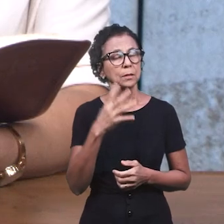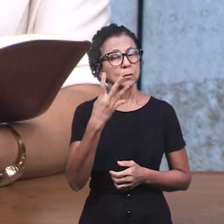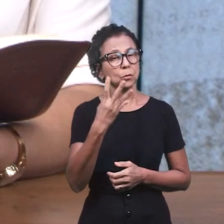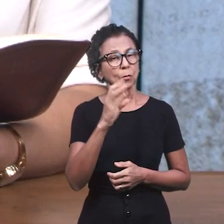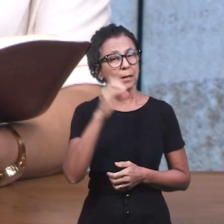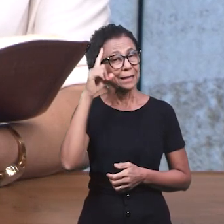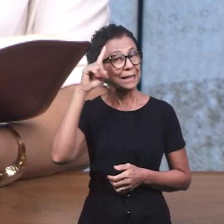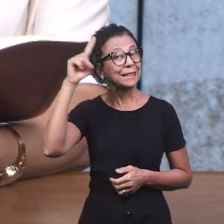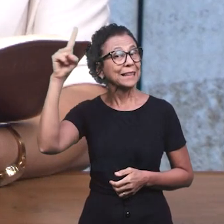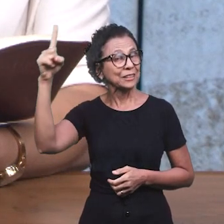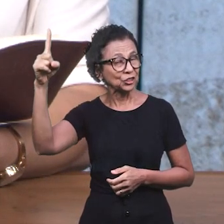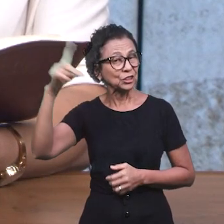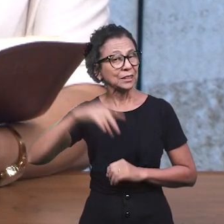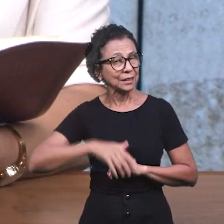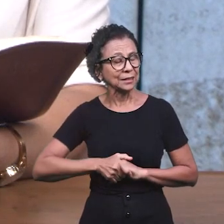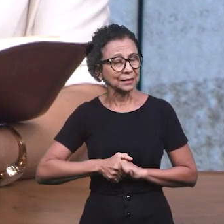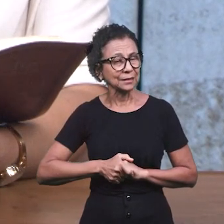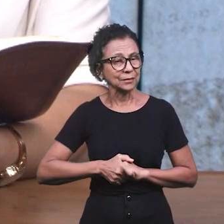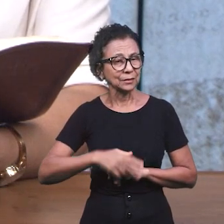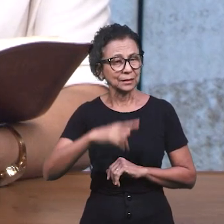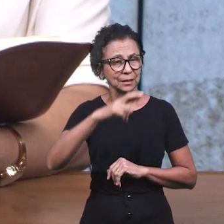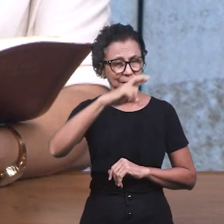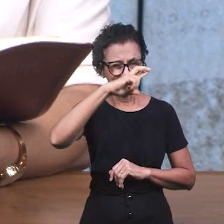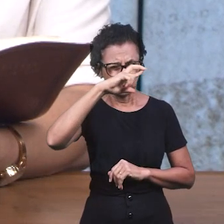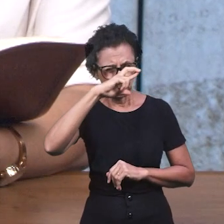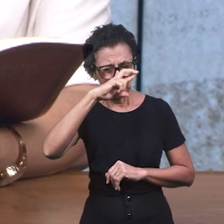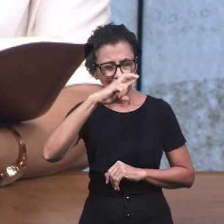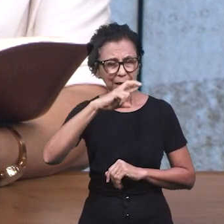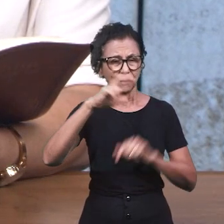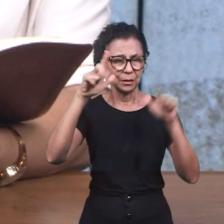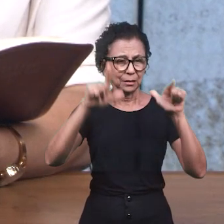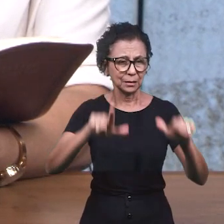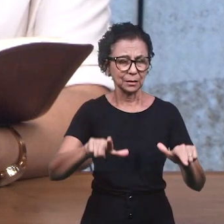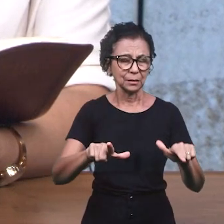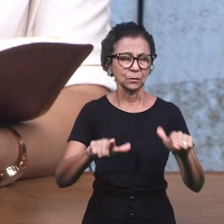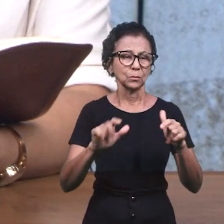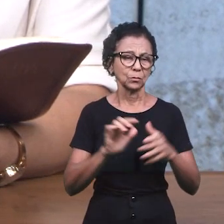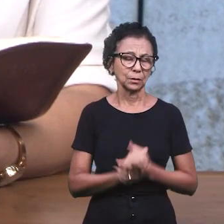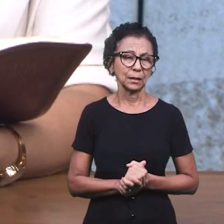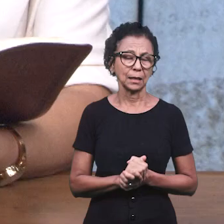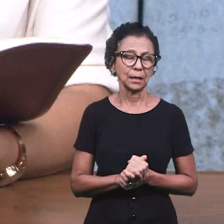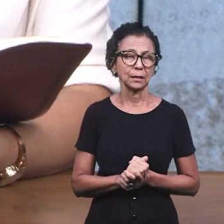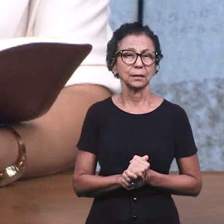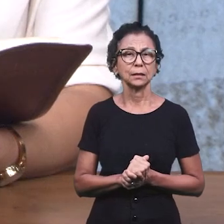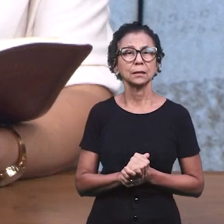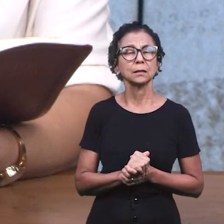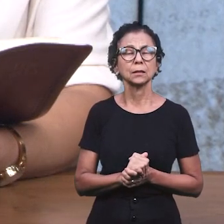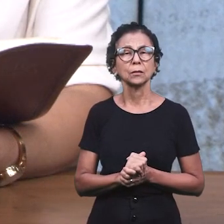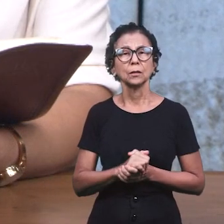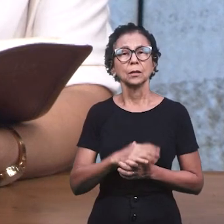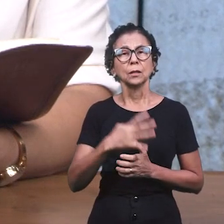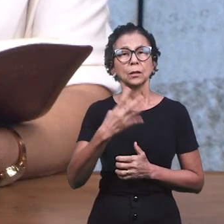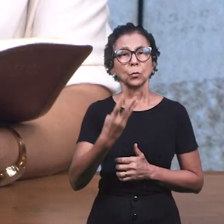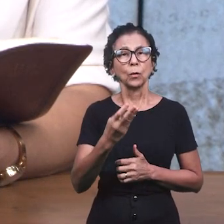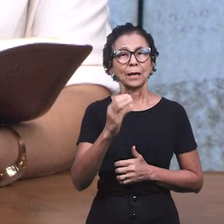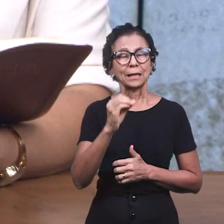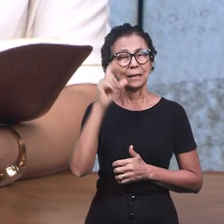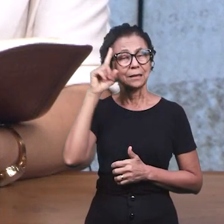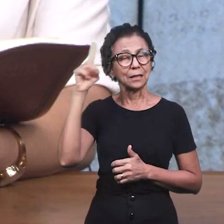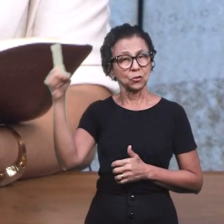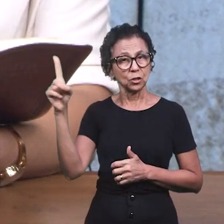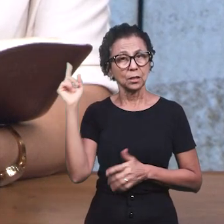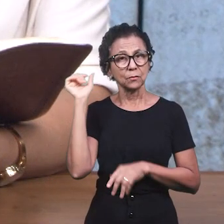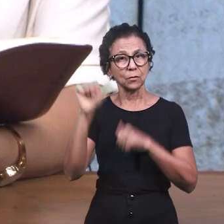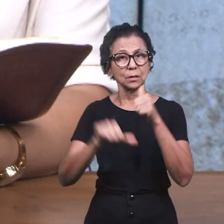dias, por cada dia 1 ano. Levarei sobre vós as vossas iniquidades 40 anos